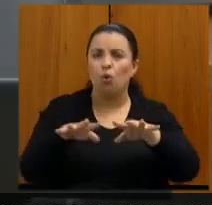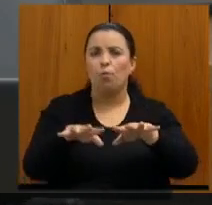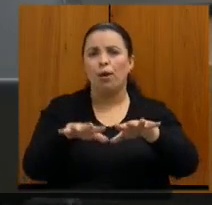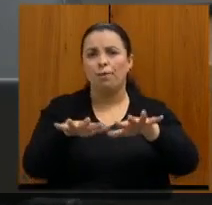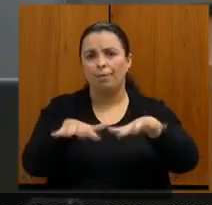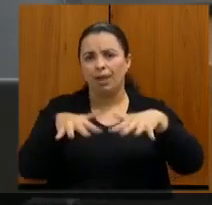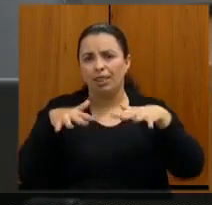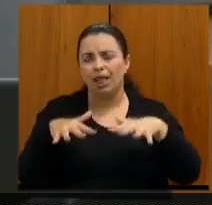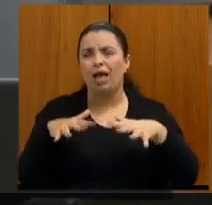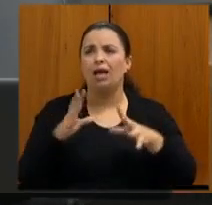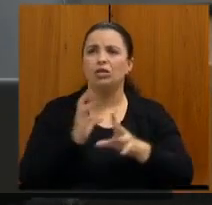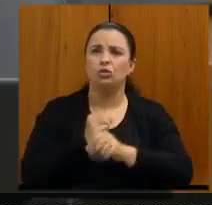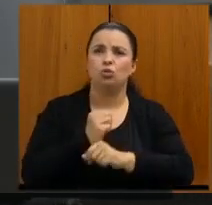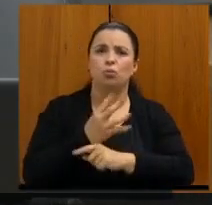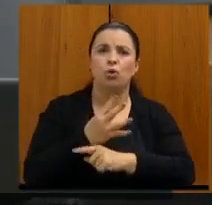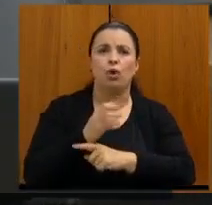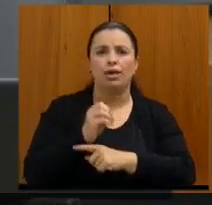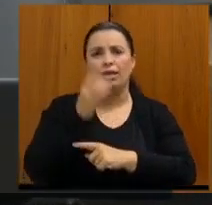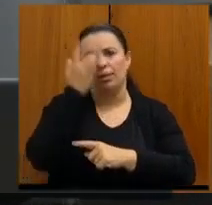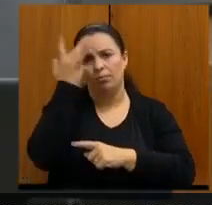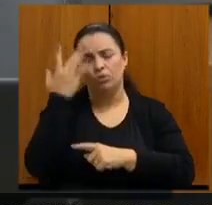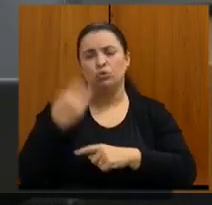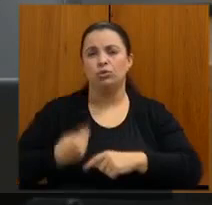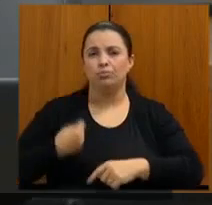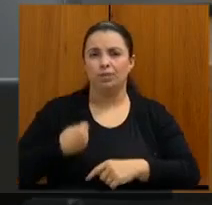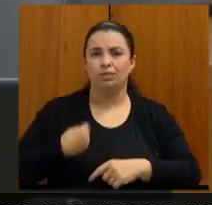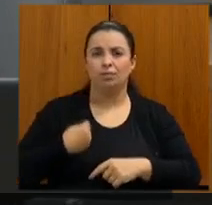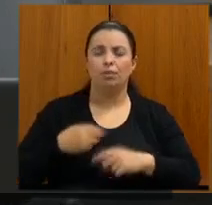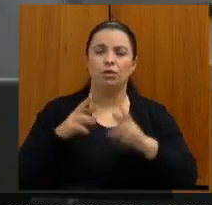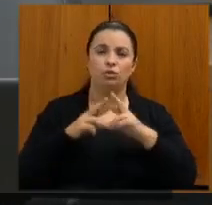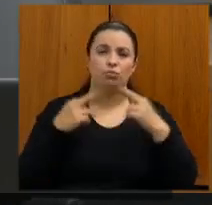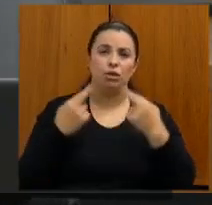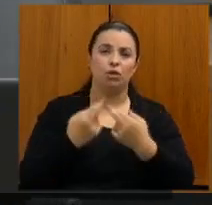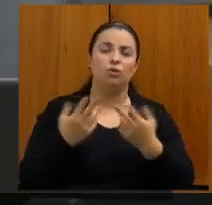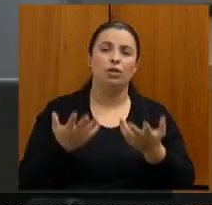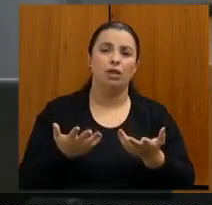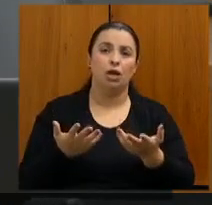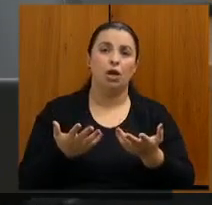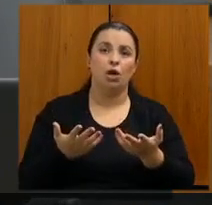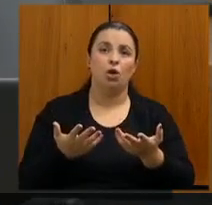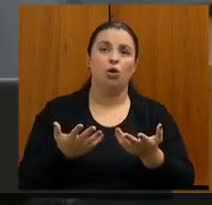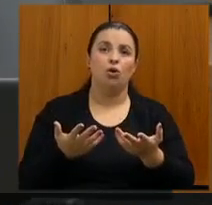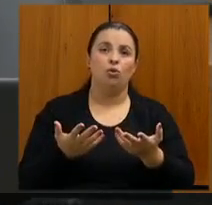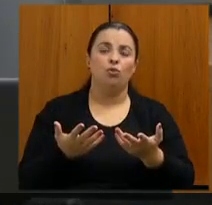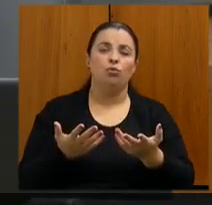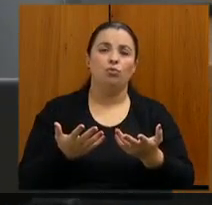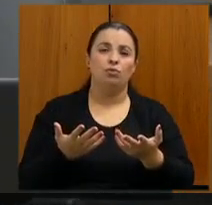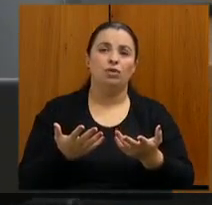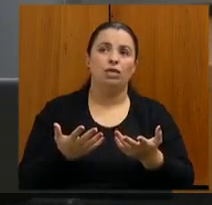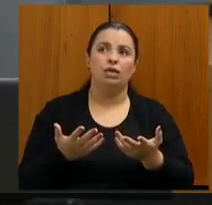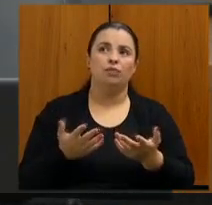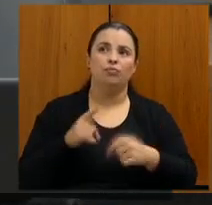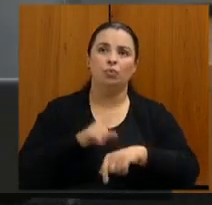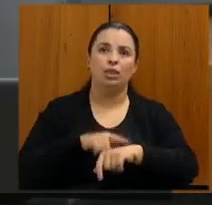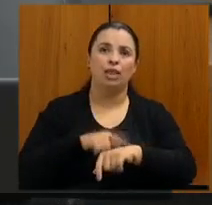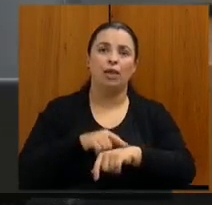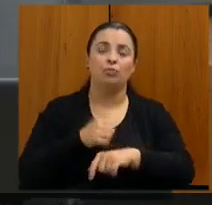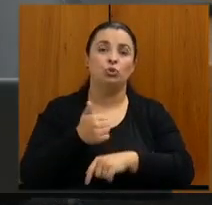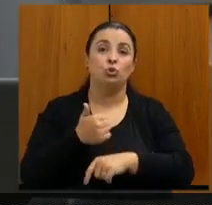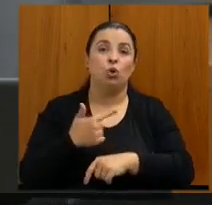mais de 40 atores numa reunião em menos de 12 horas então também isso é mérito